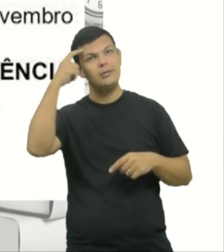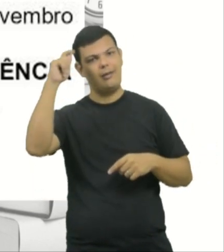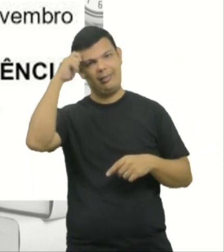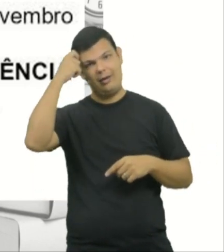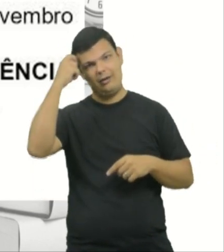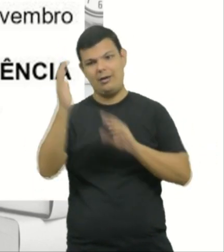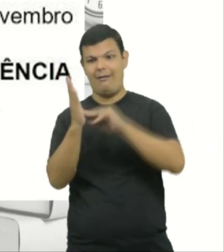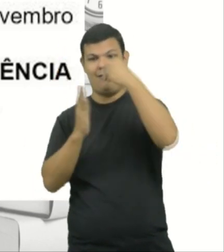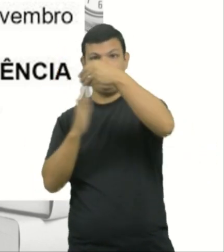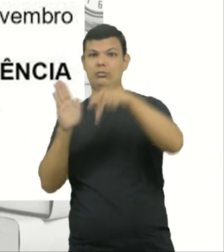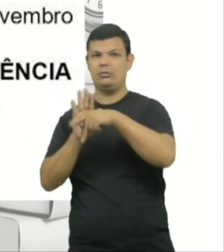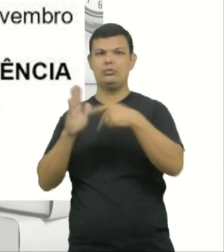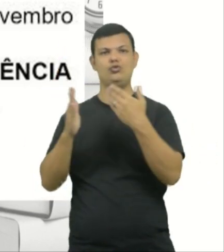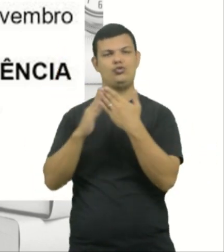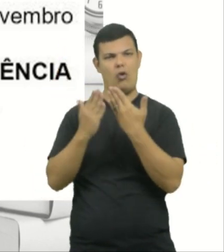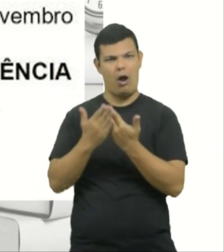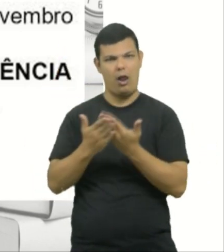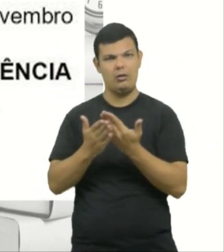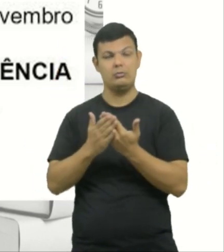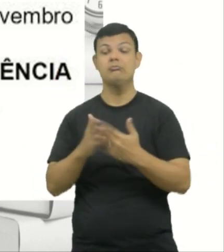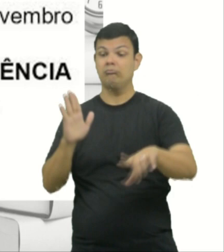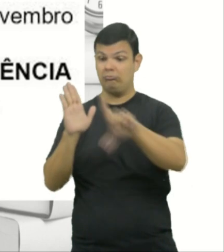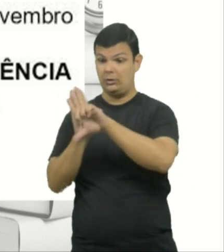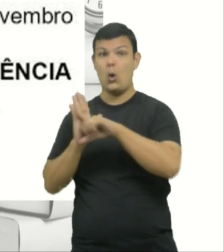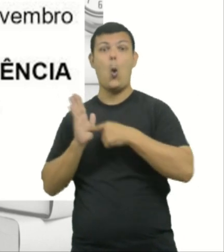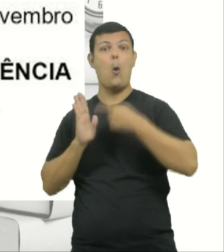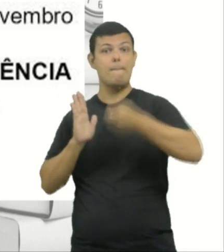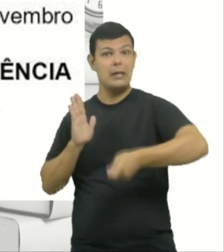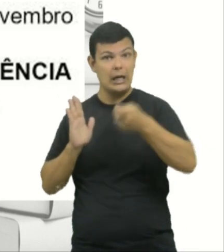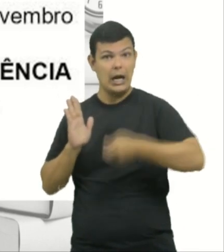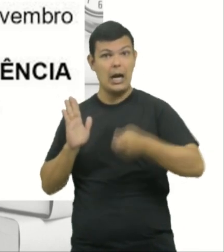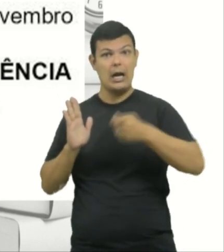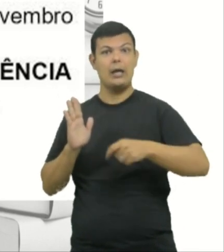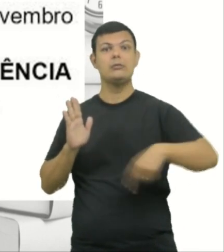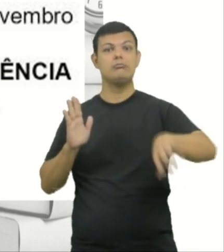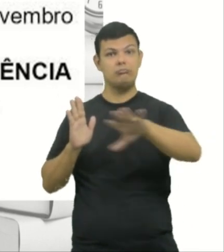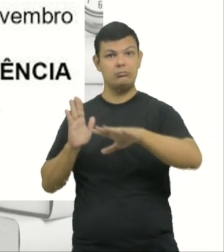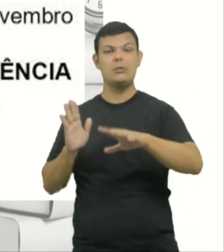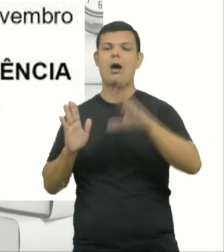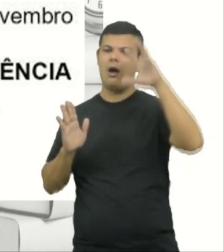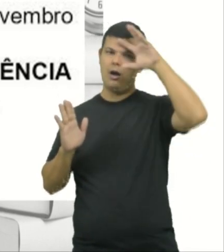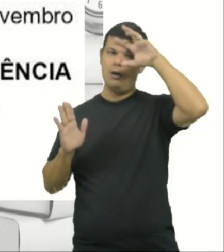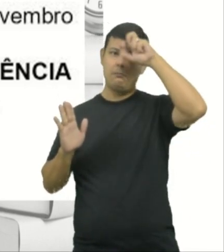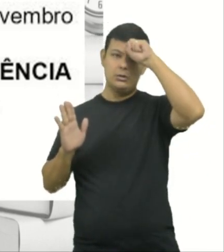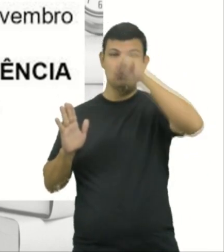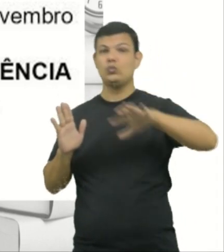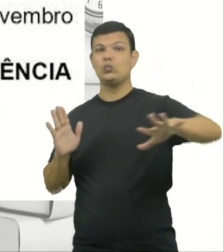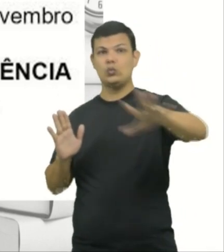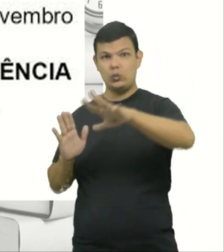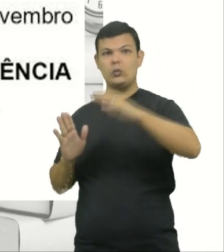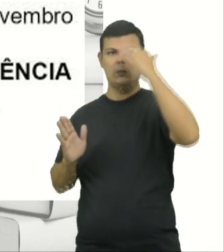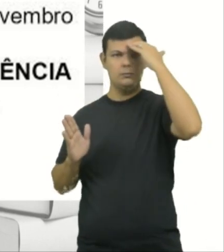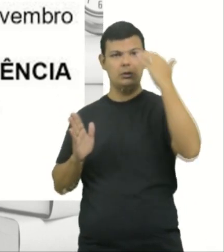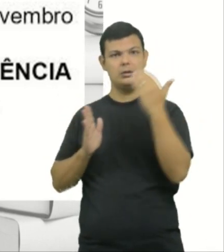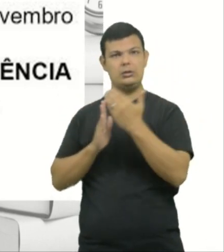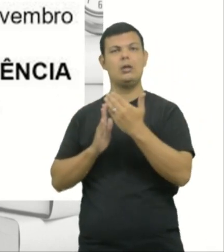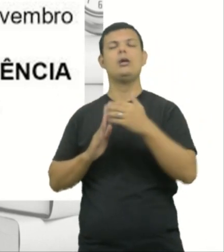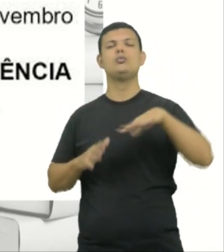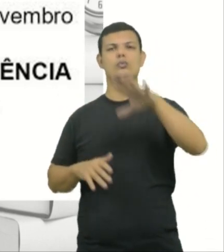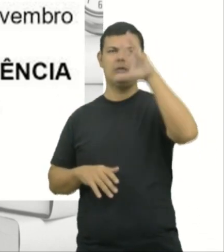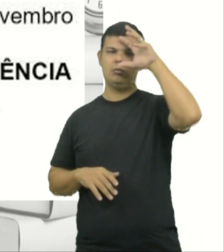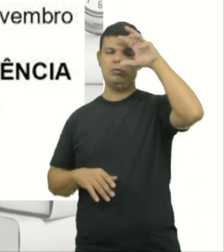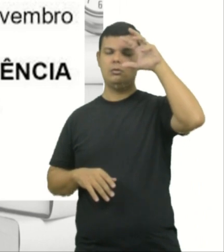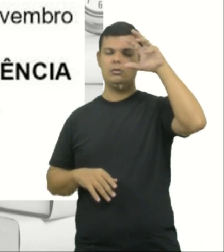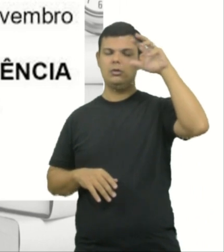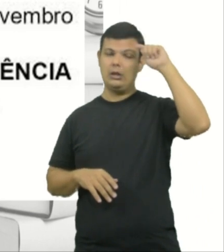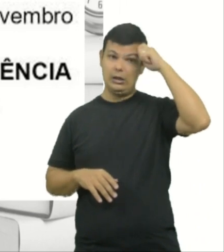escolar. Então nós temos uma lei que obriga o ensino de história e cultura afro e indígena no Brasil, que é uma das coisas que,